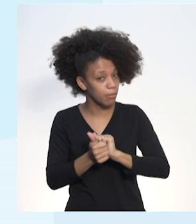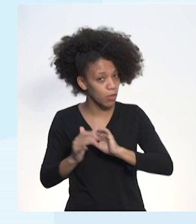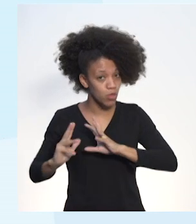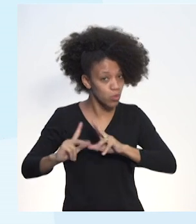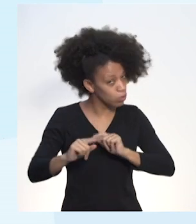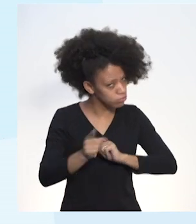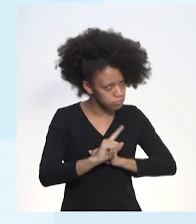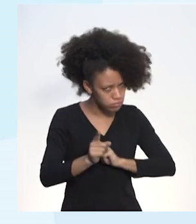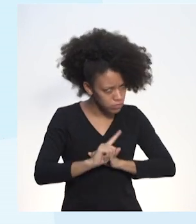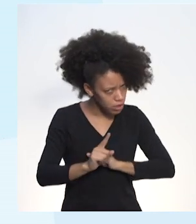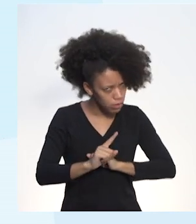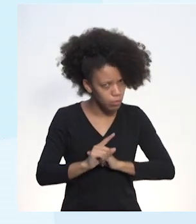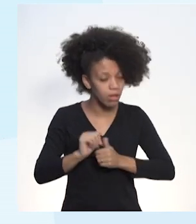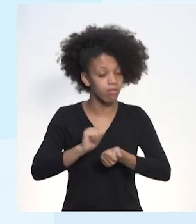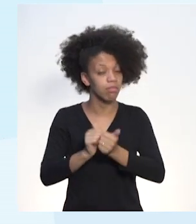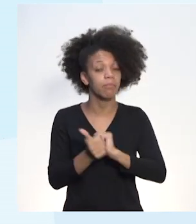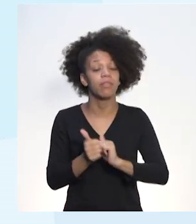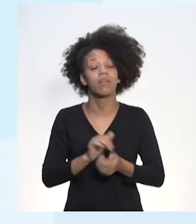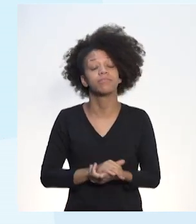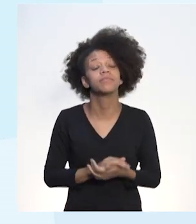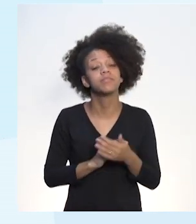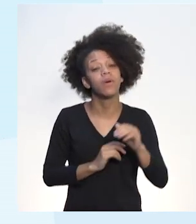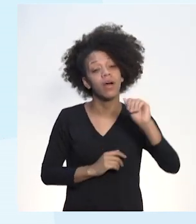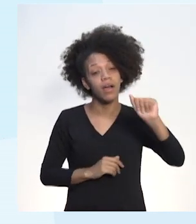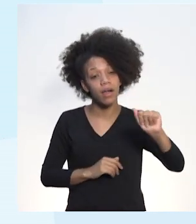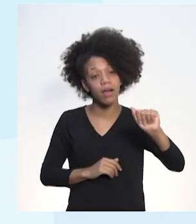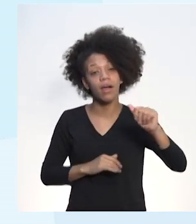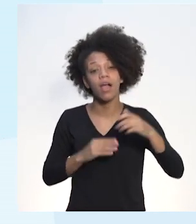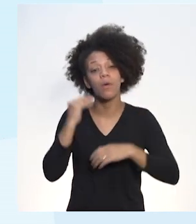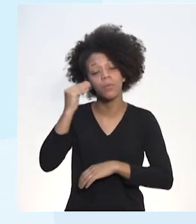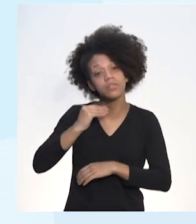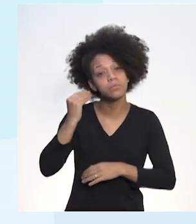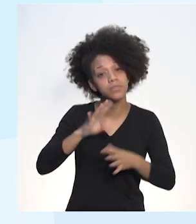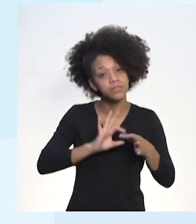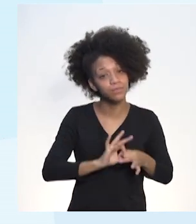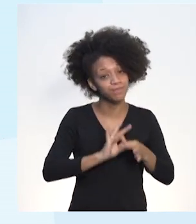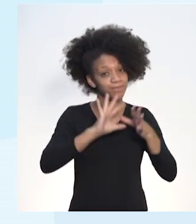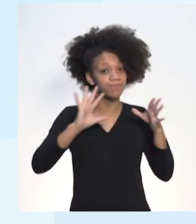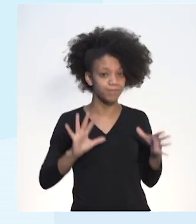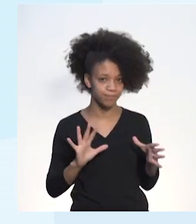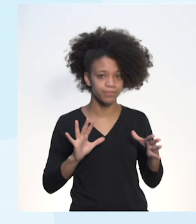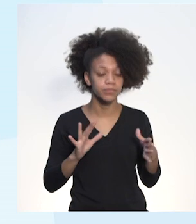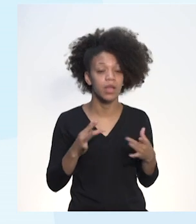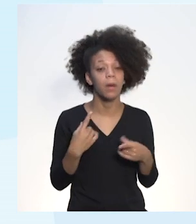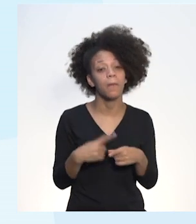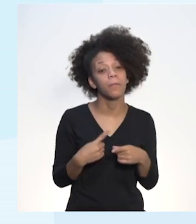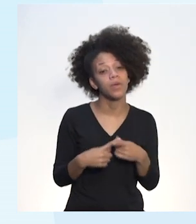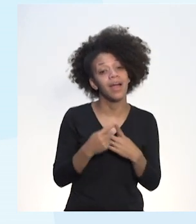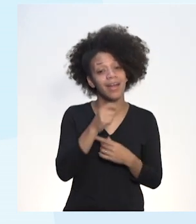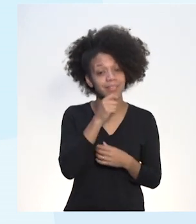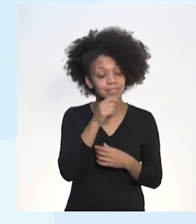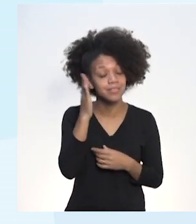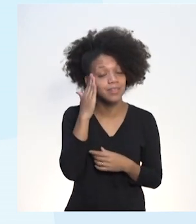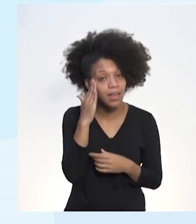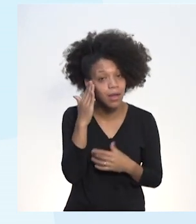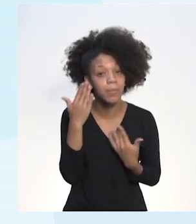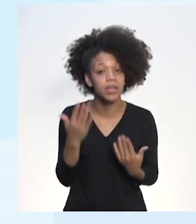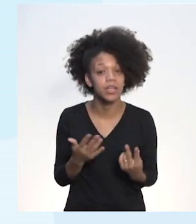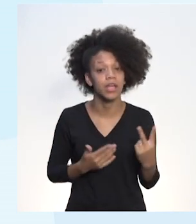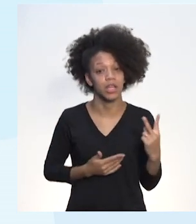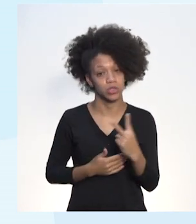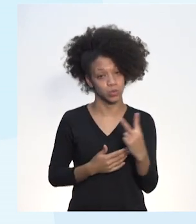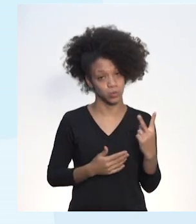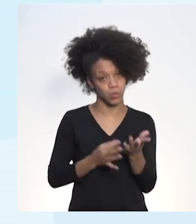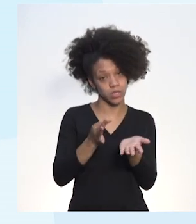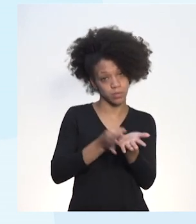que estavam lá. Então, a letra A, ele é um experimento aleatório, pois ainda que se saiba que